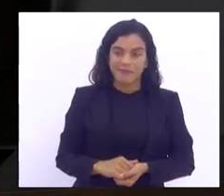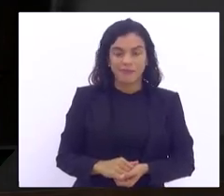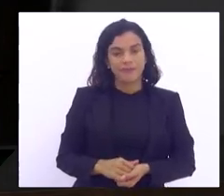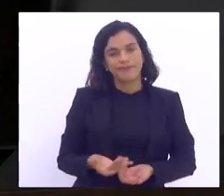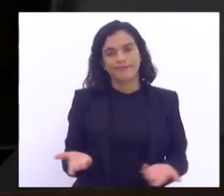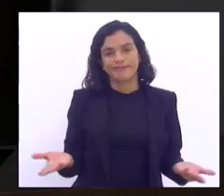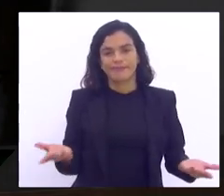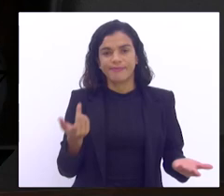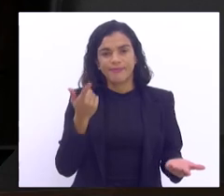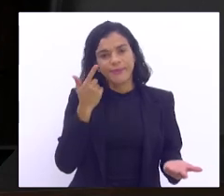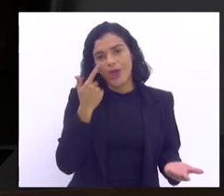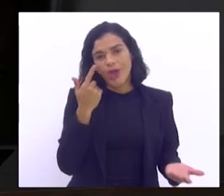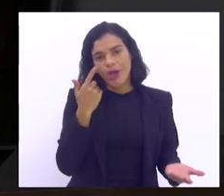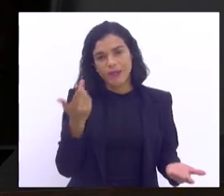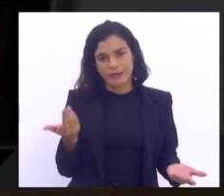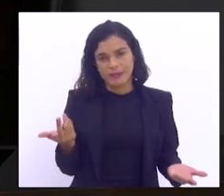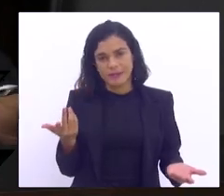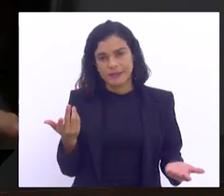Ora,